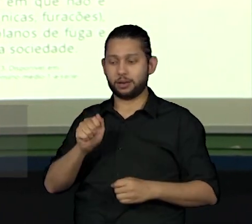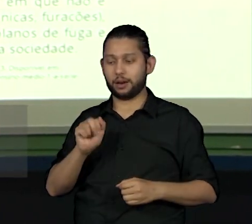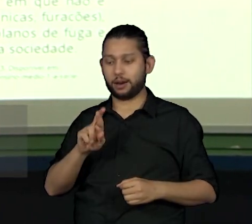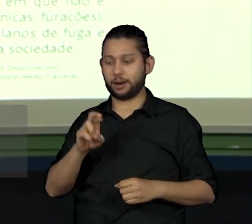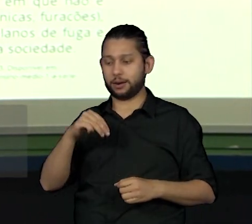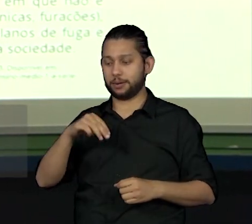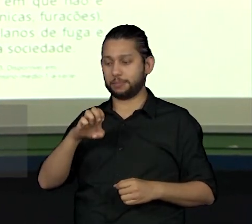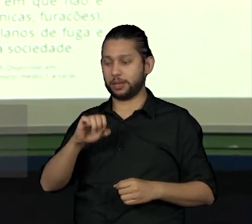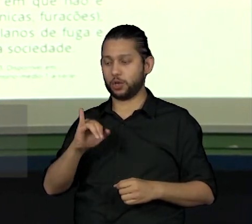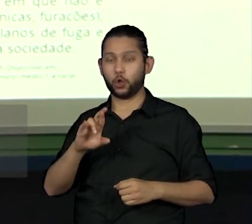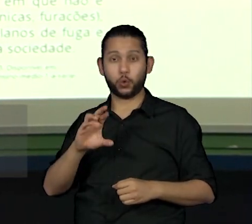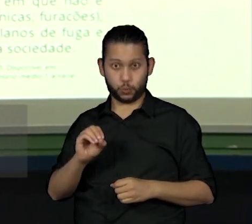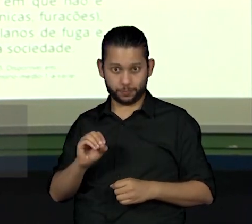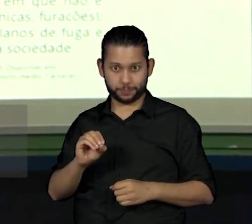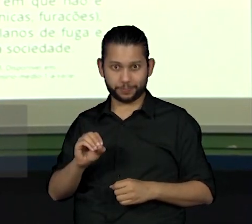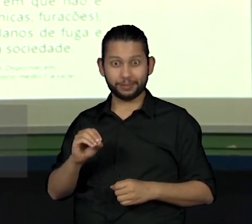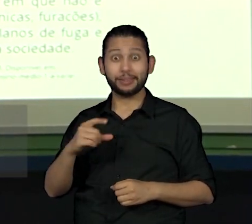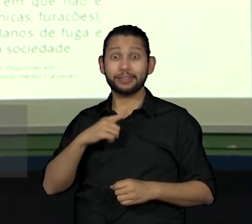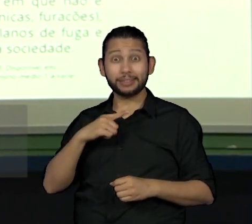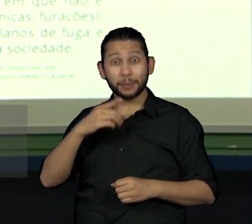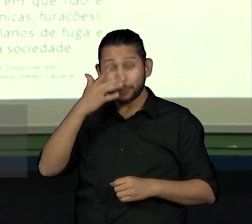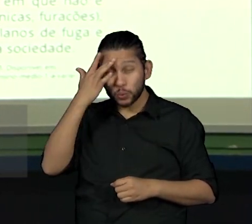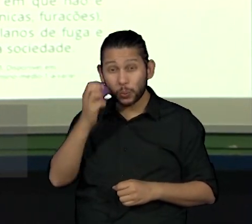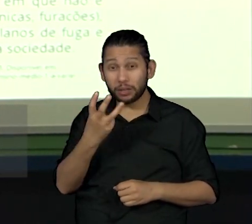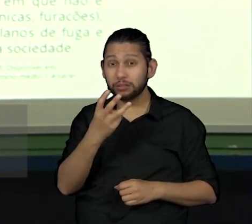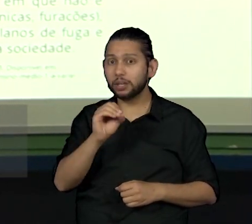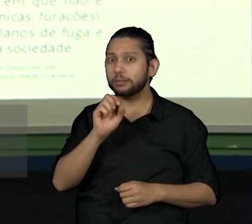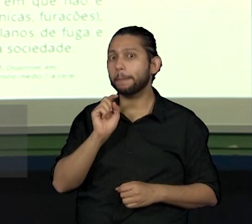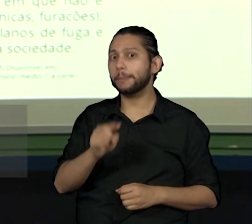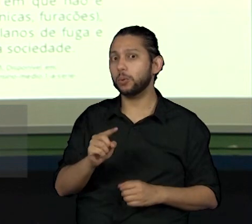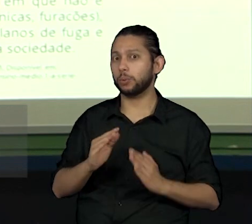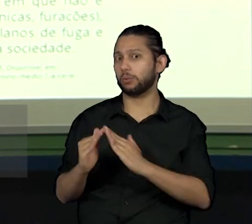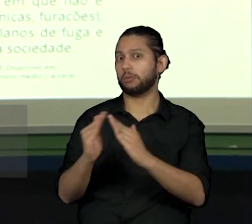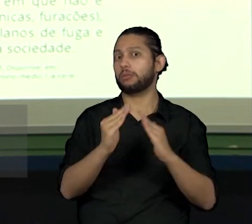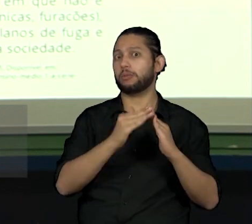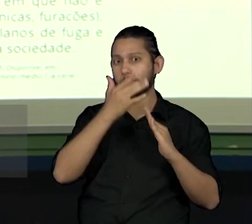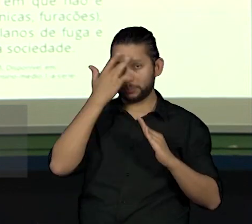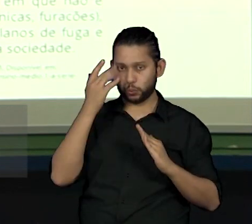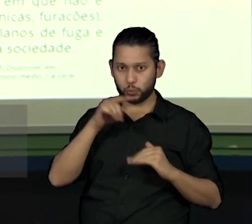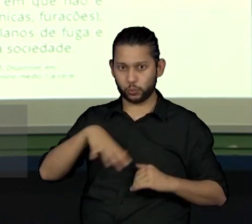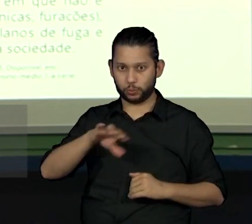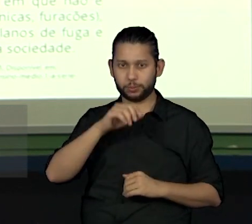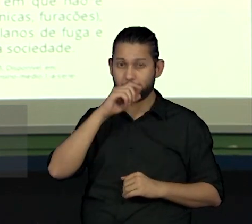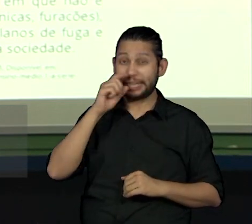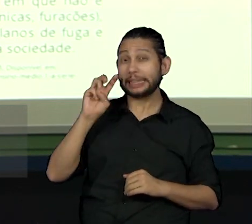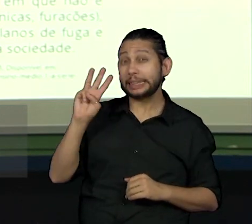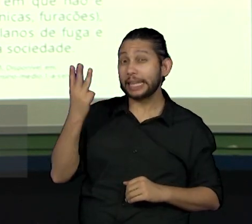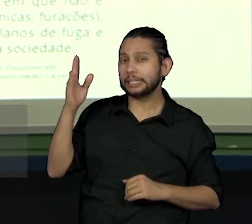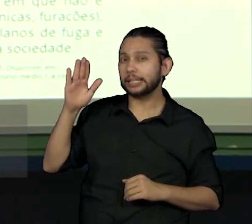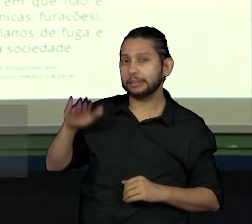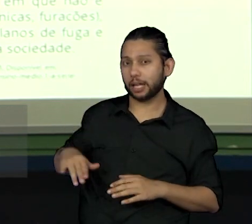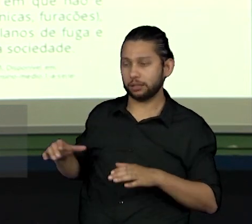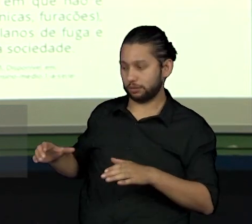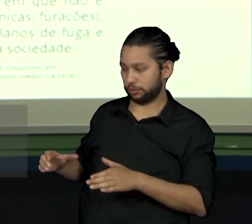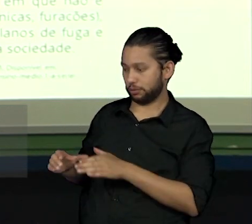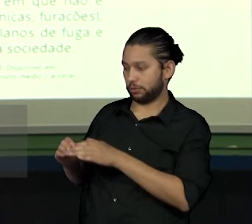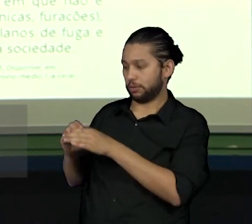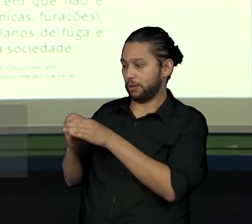mil habitantes. Aí aconteceu o vulcão, às 3 horas da tarde aconteceu a erupção